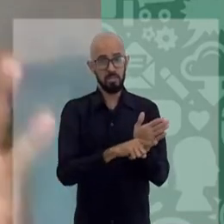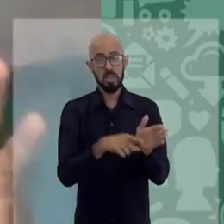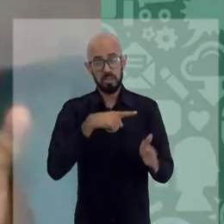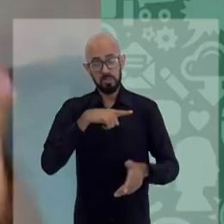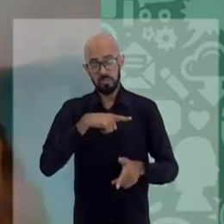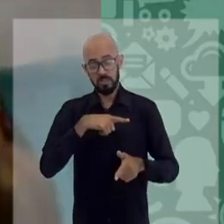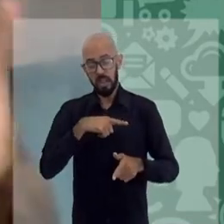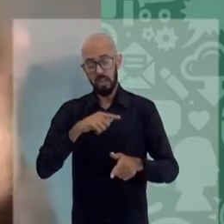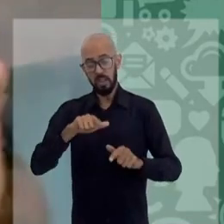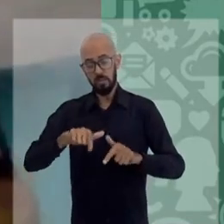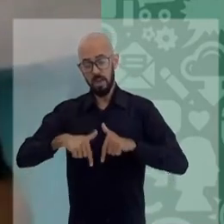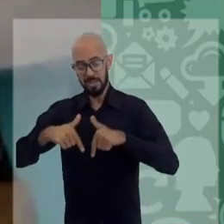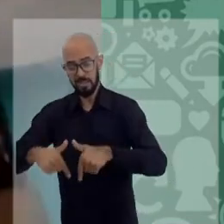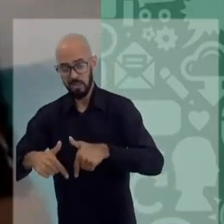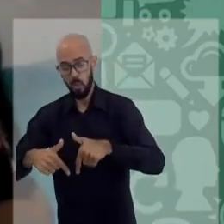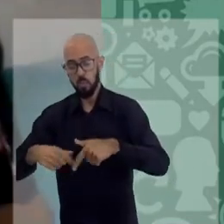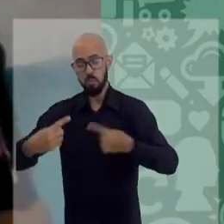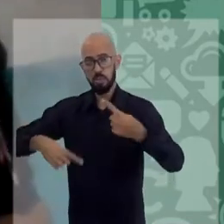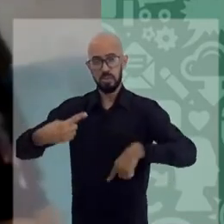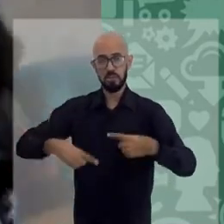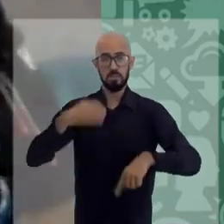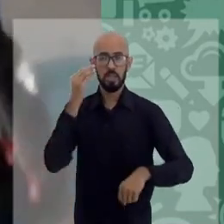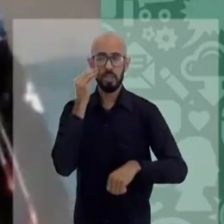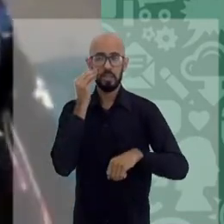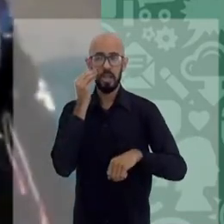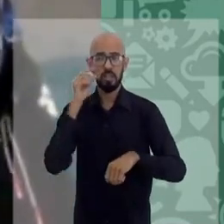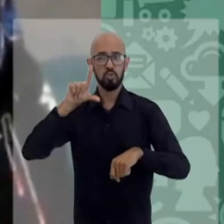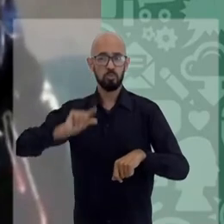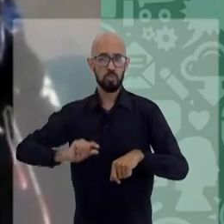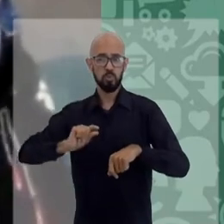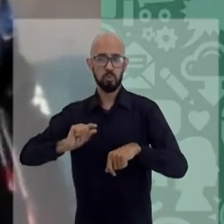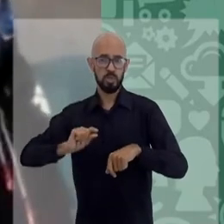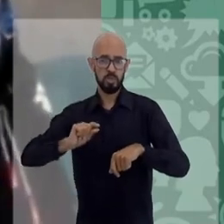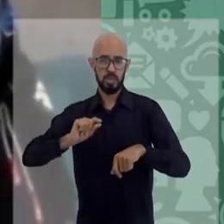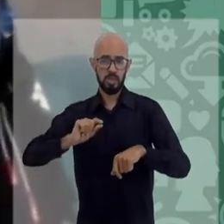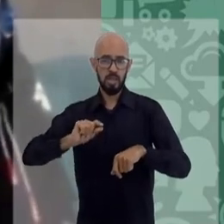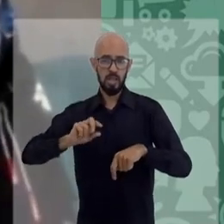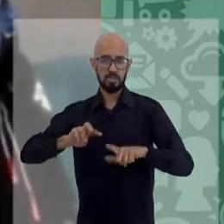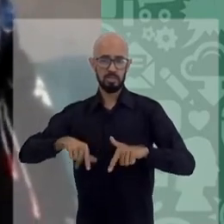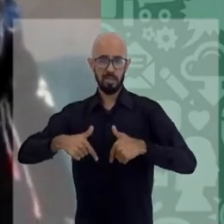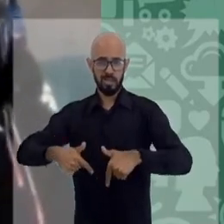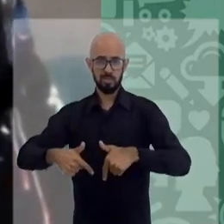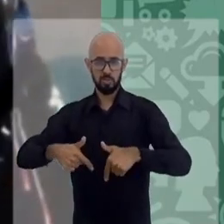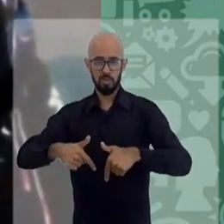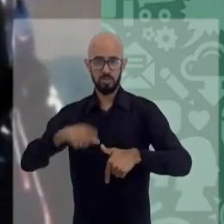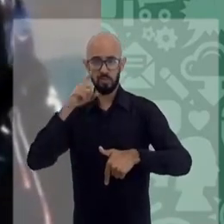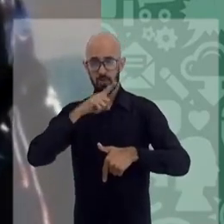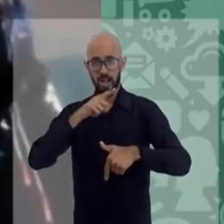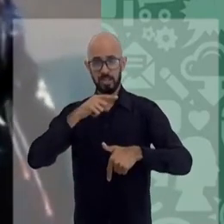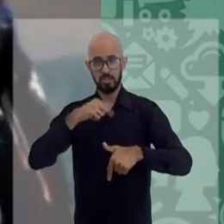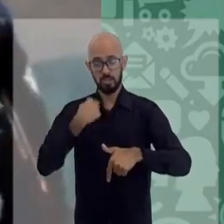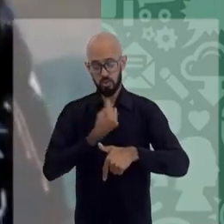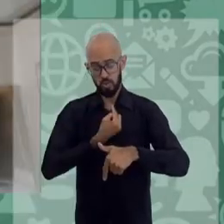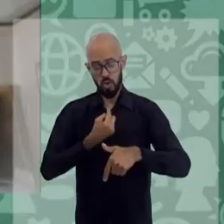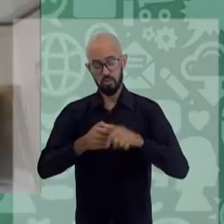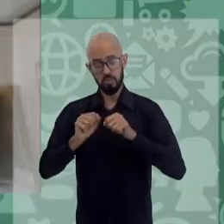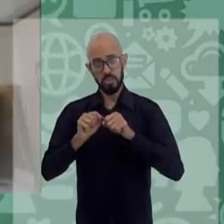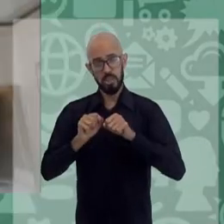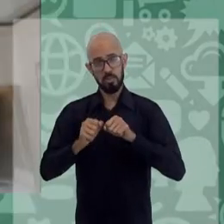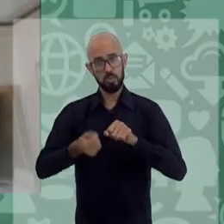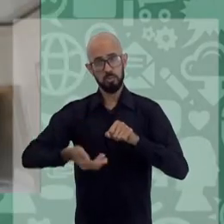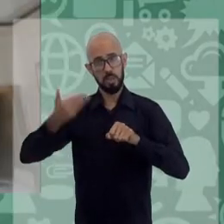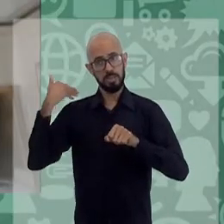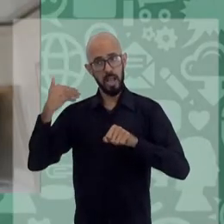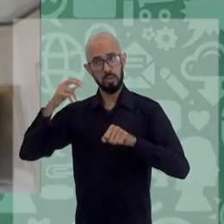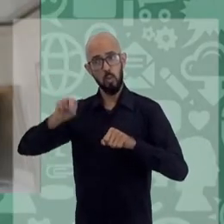mobilizam politicamente para tentar reduzir os danos dessas decisões equivocadas que nós, assim, que nós ou